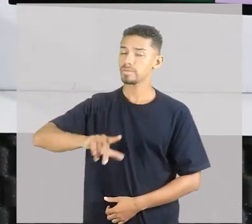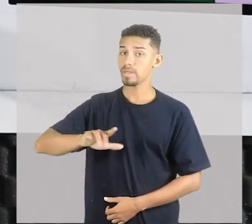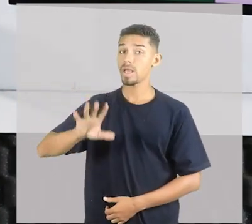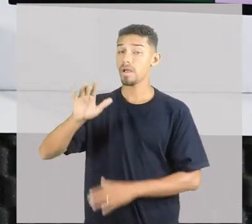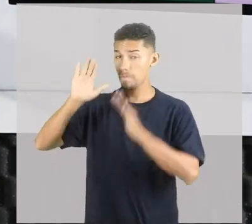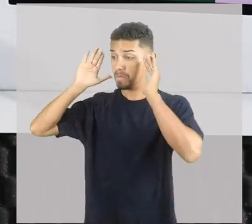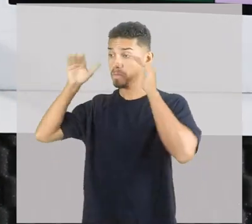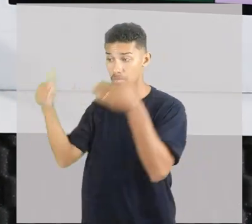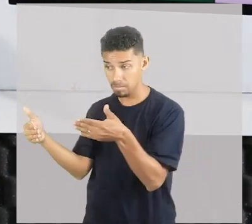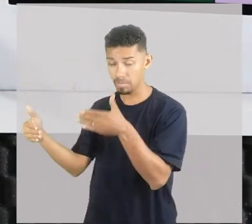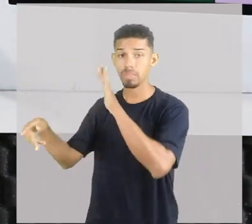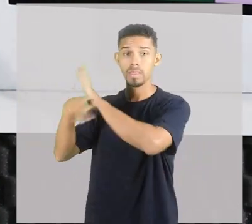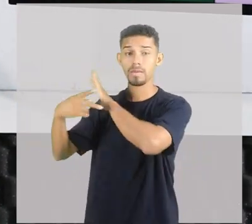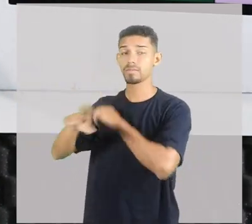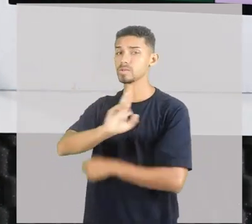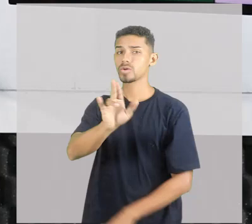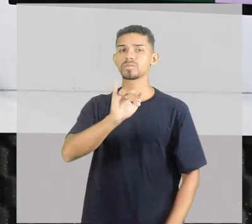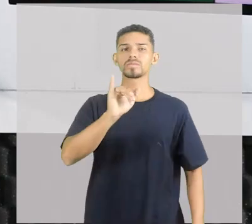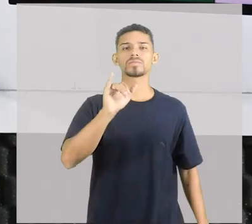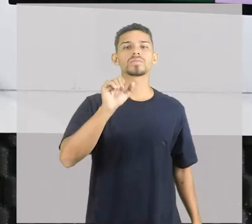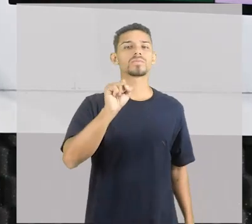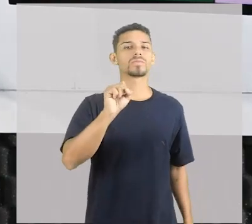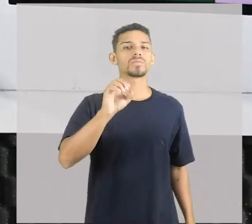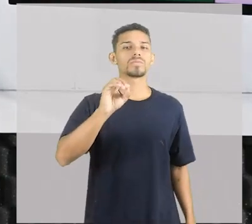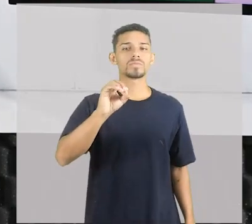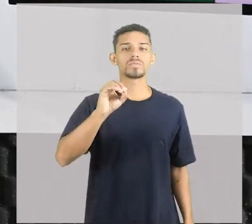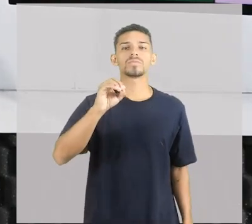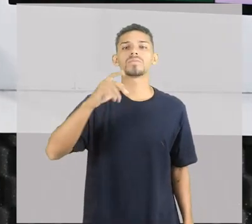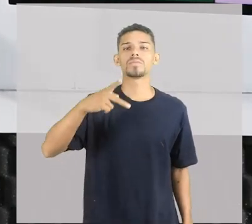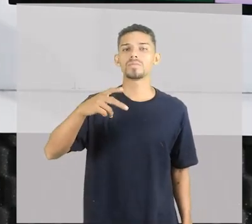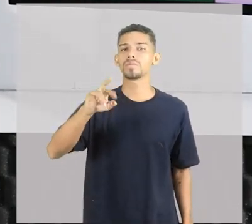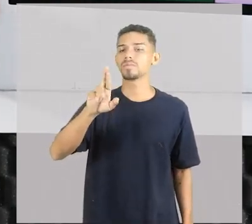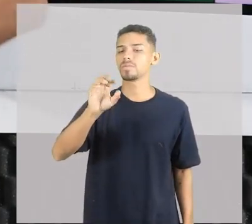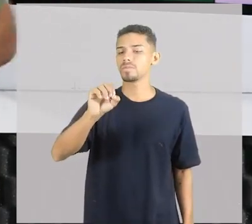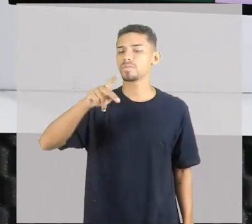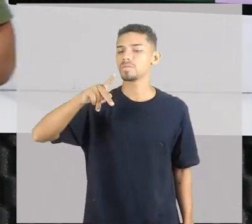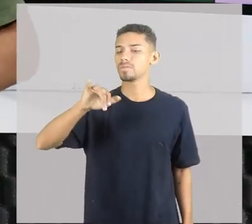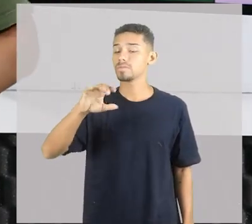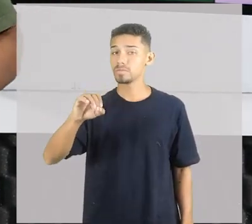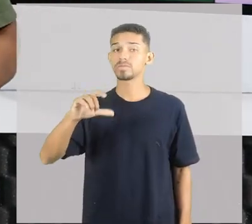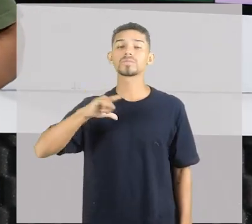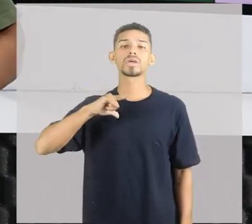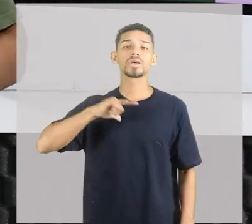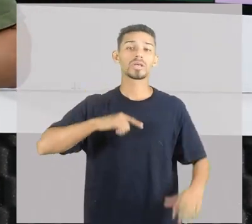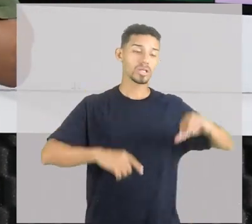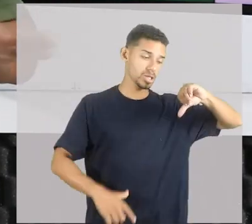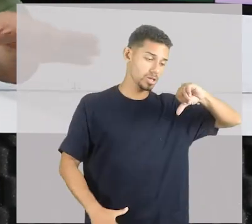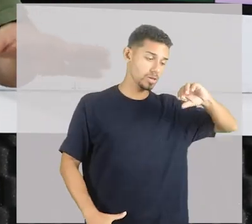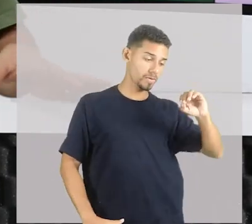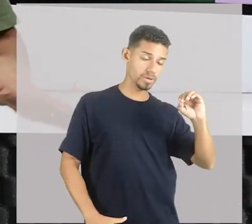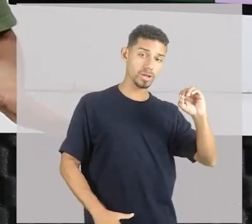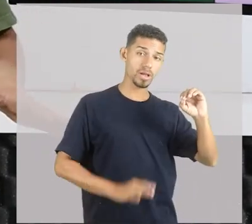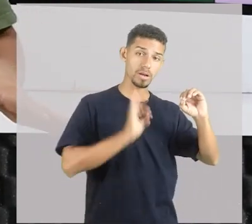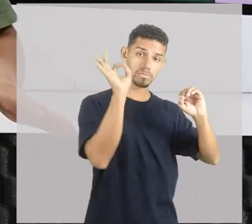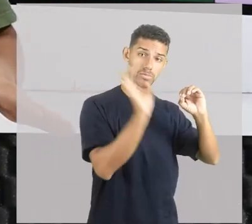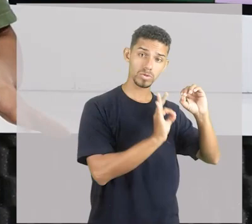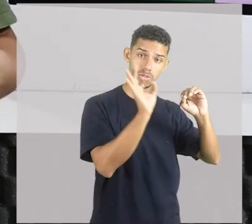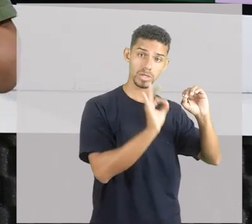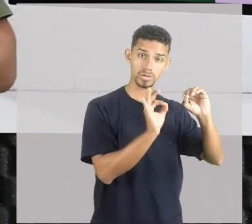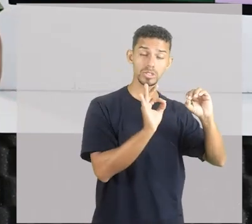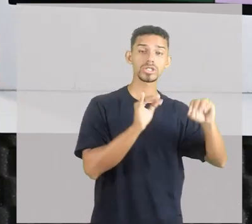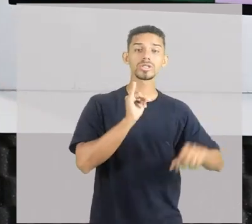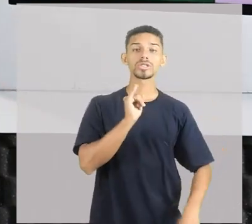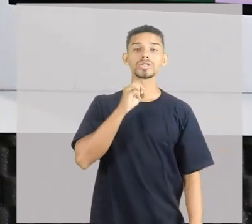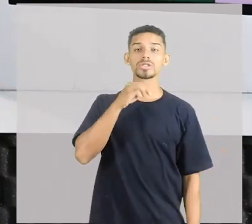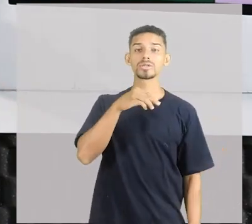o álcool isopropílico. Esse álcool, eu tenho 99% de pureza. E o resto não é água.